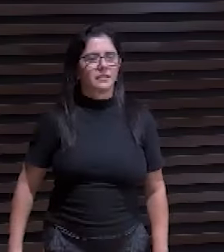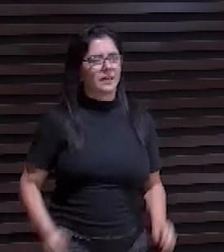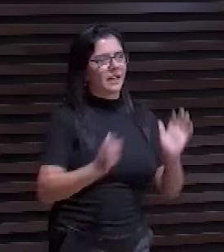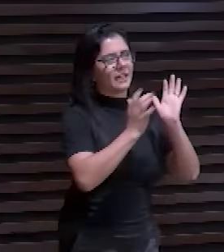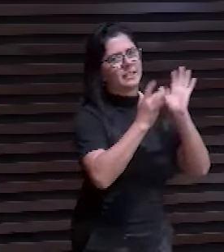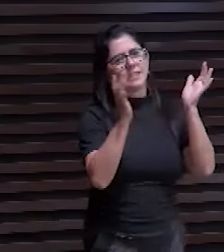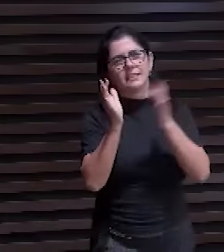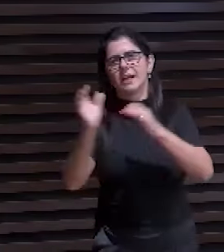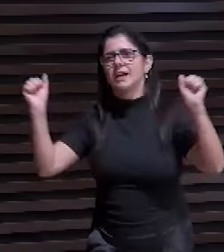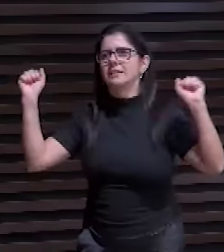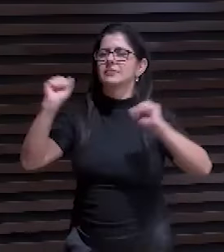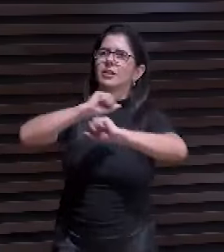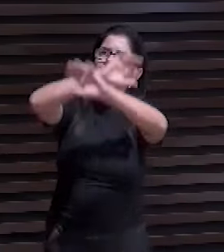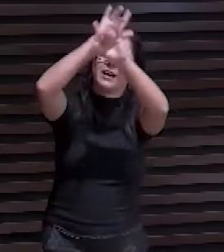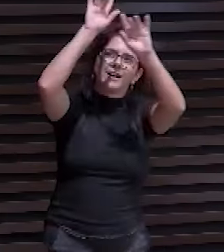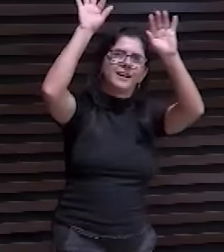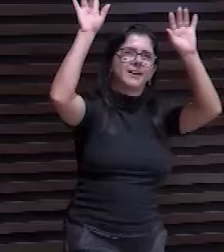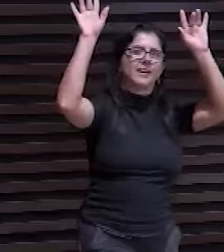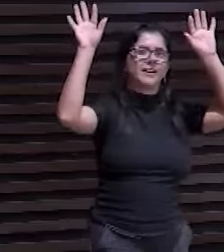amém. A ele a